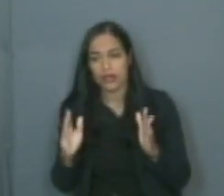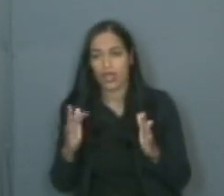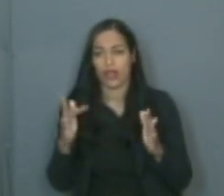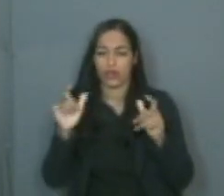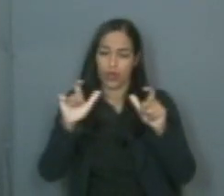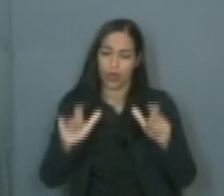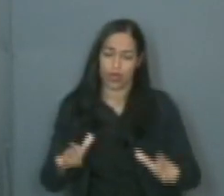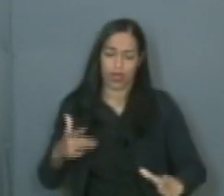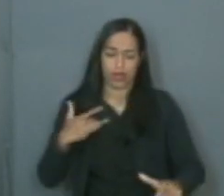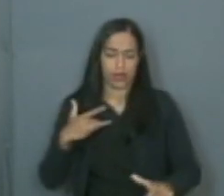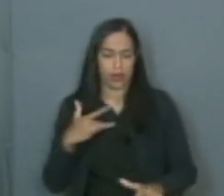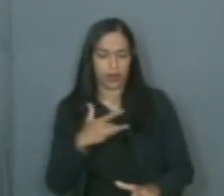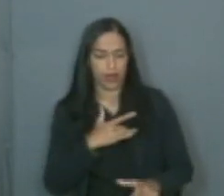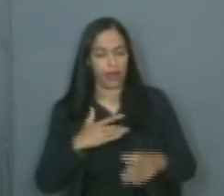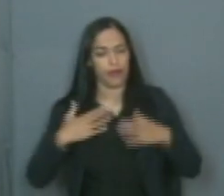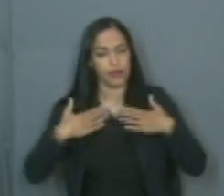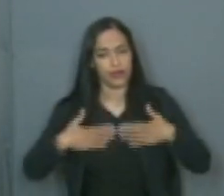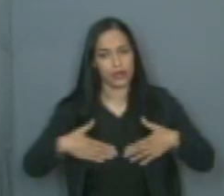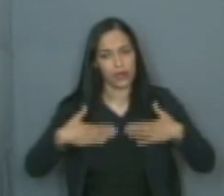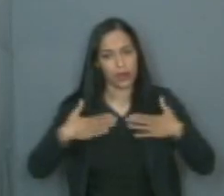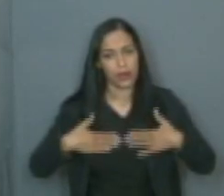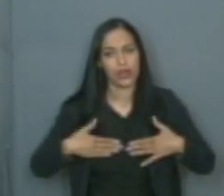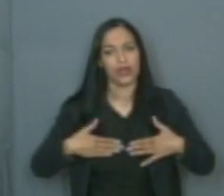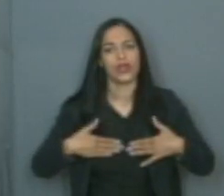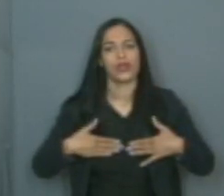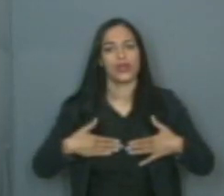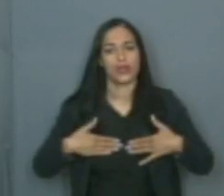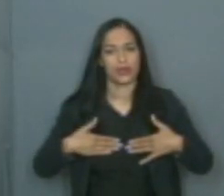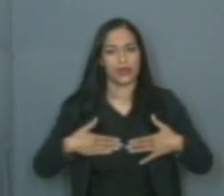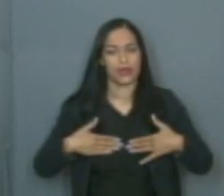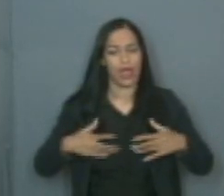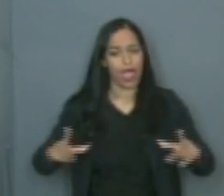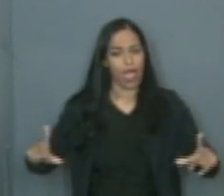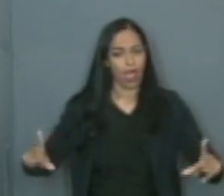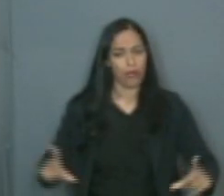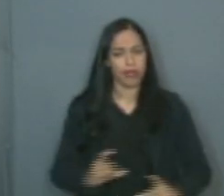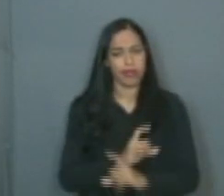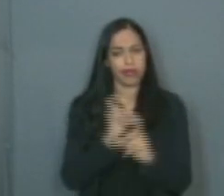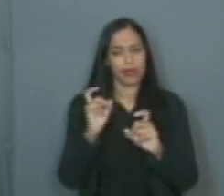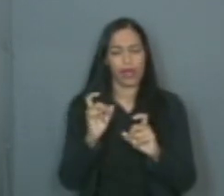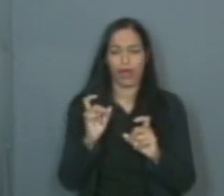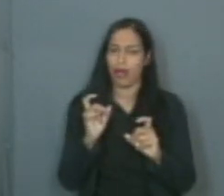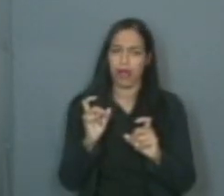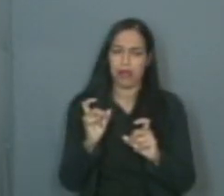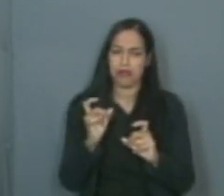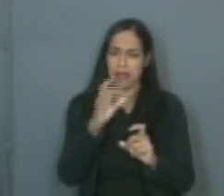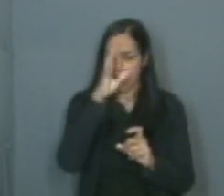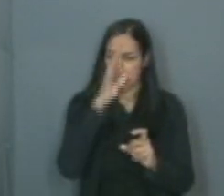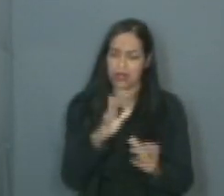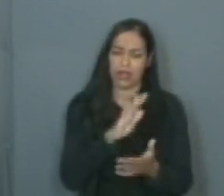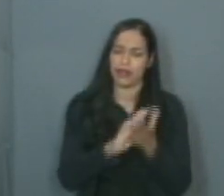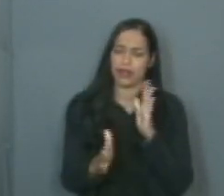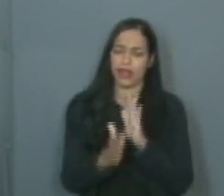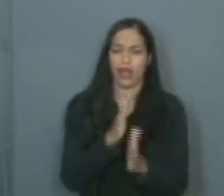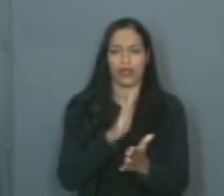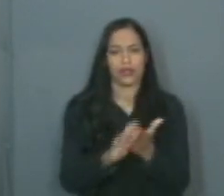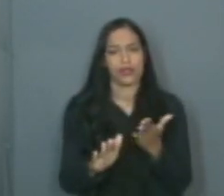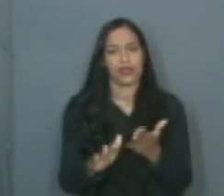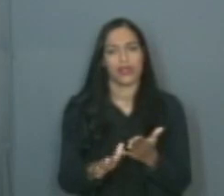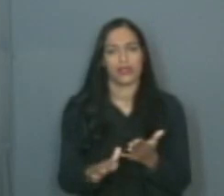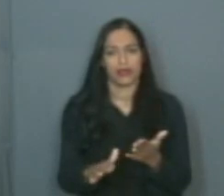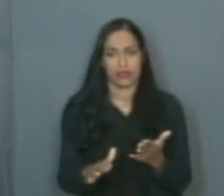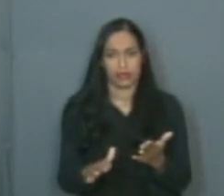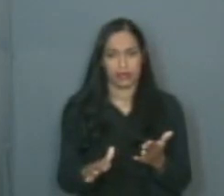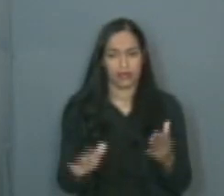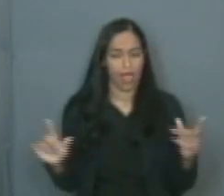num ambiente tranquilo, porque guerra não leva a nada. Guerra vai